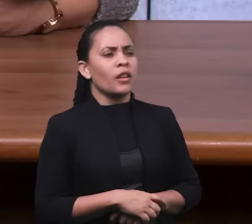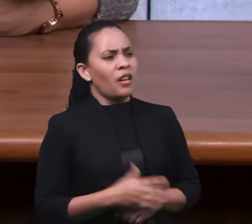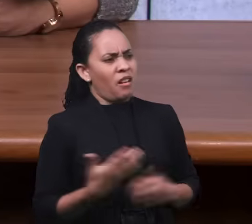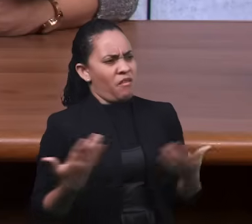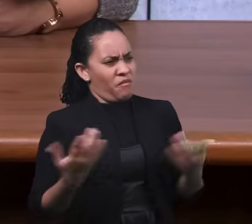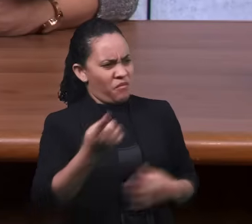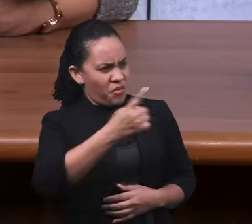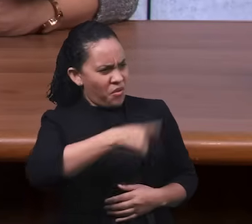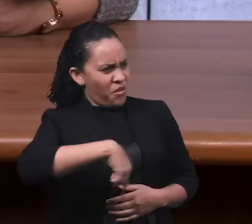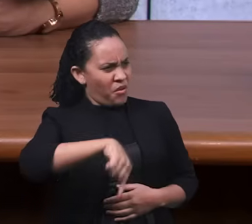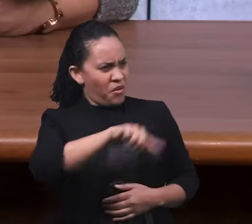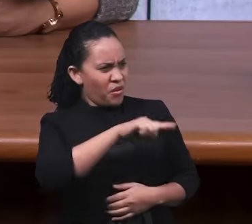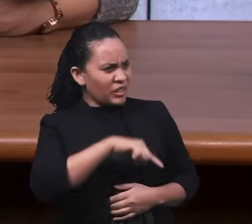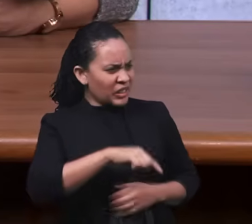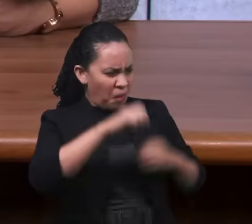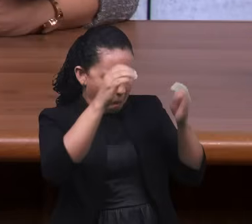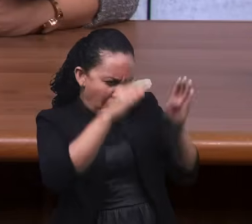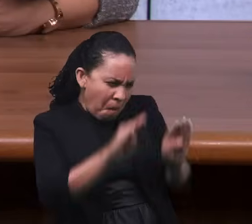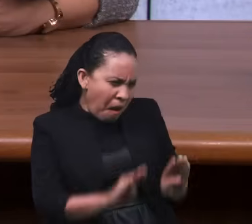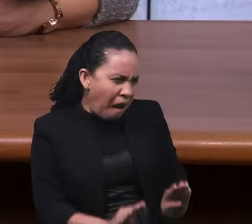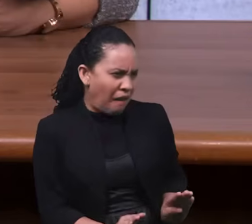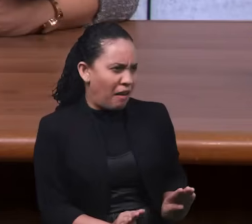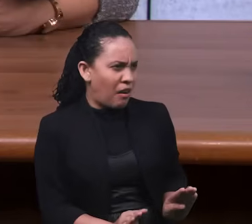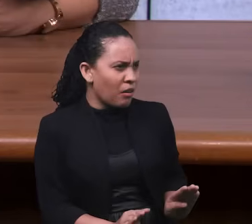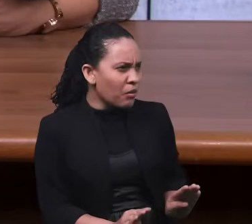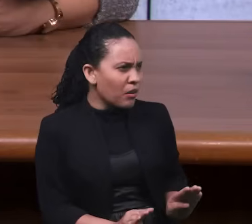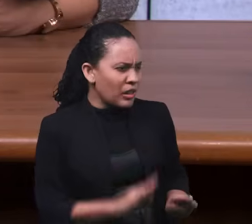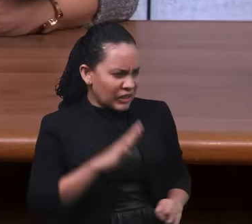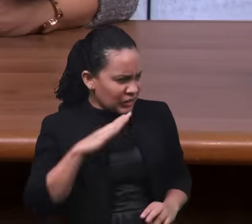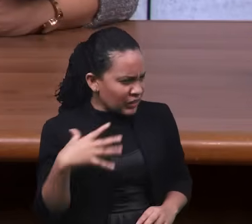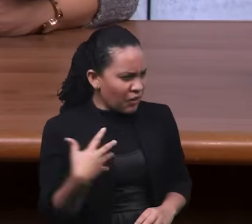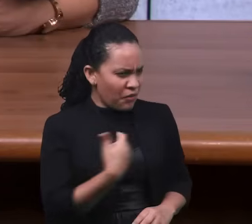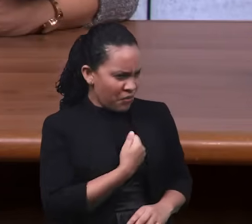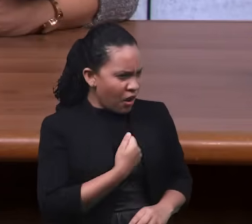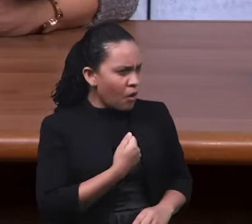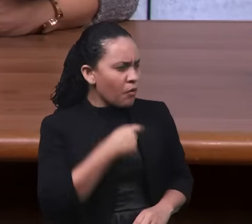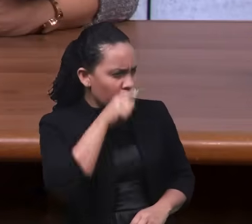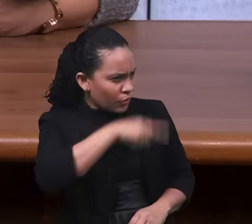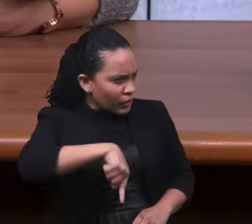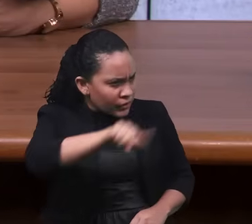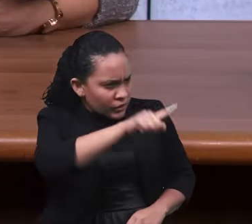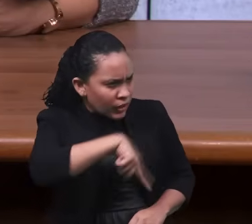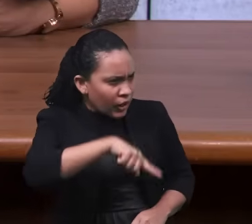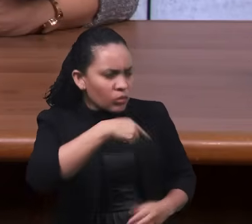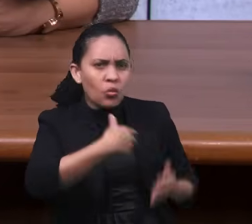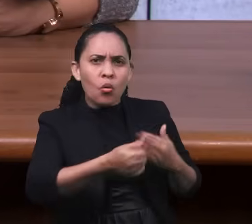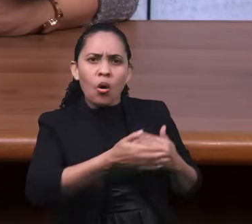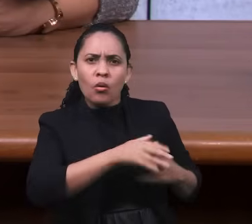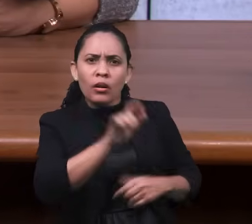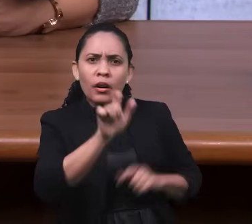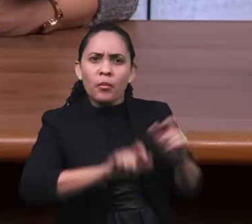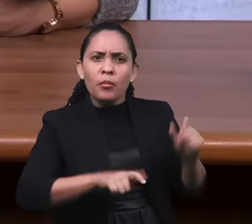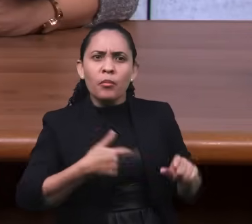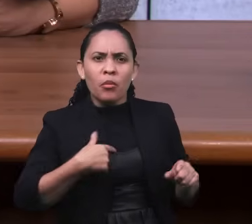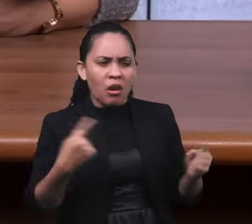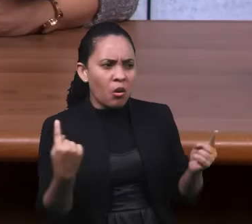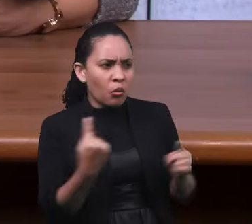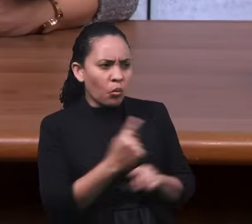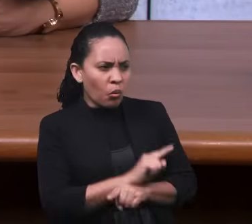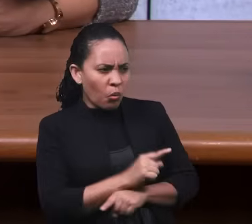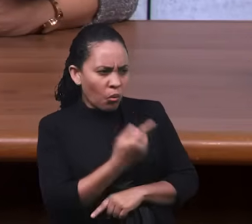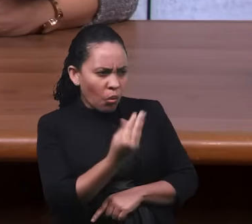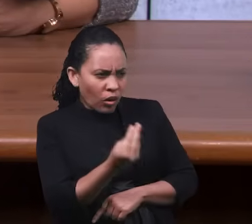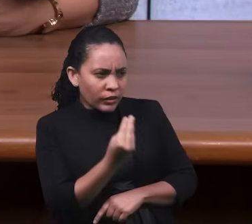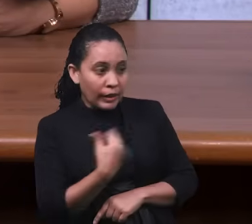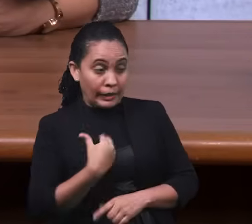Contendereis vós por Baal? Livrá-lo-eis vós? Qualquer que por ele contender ainda